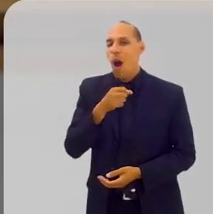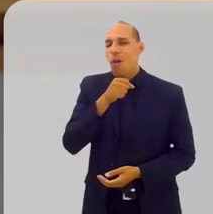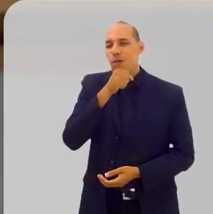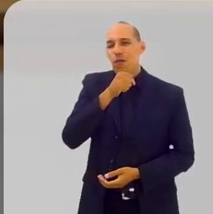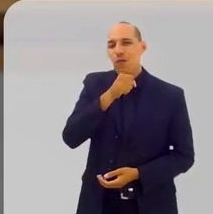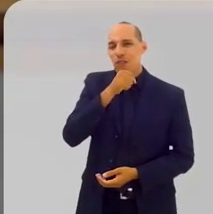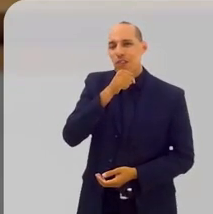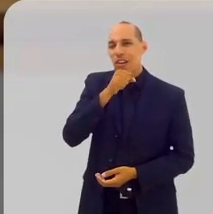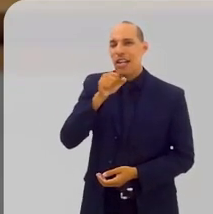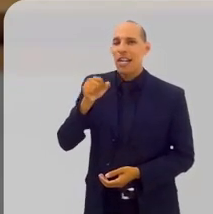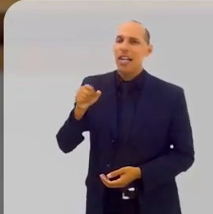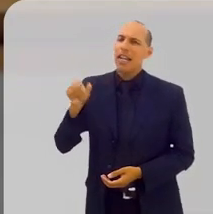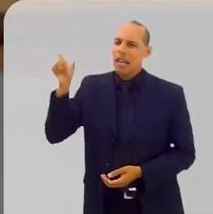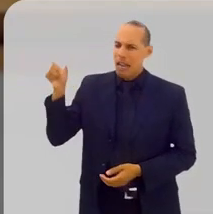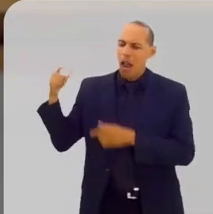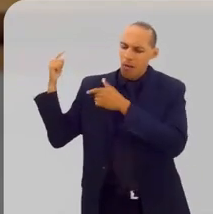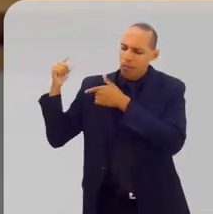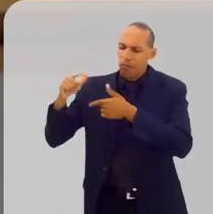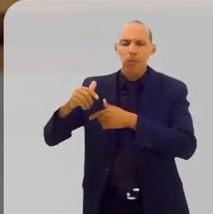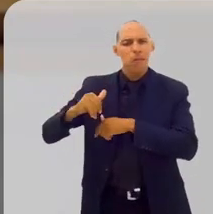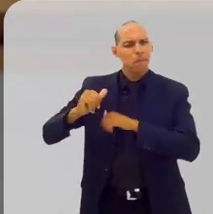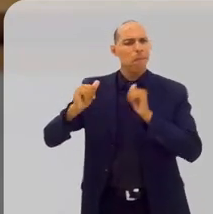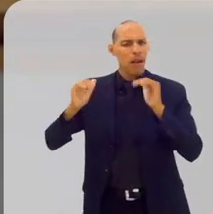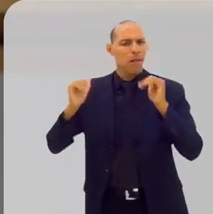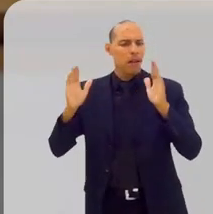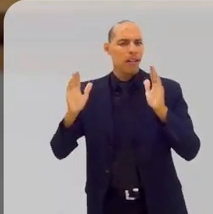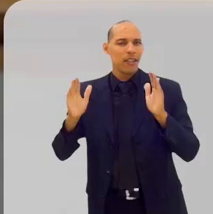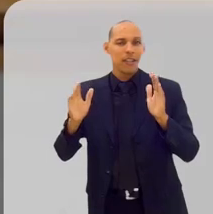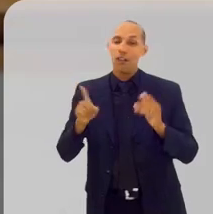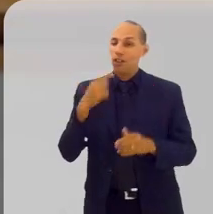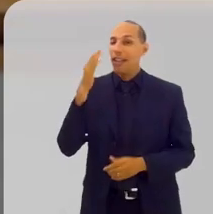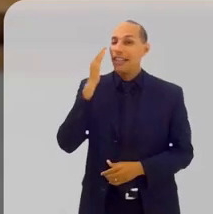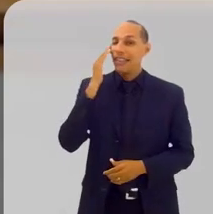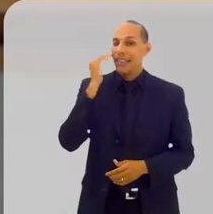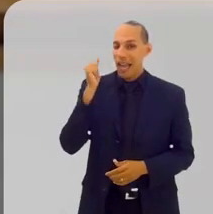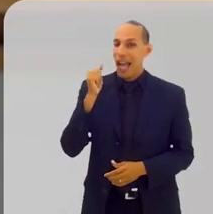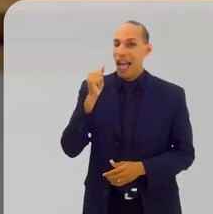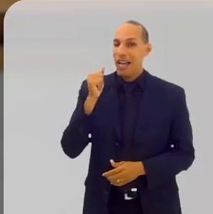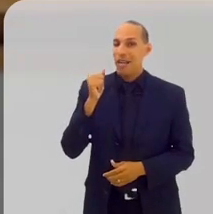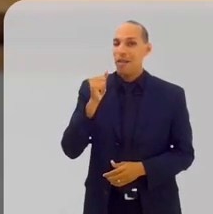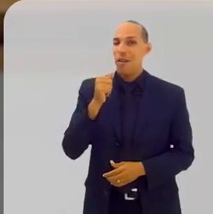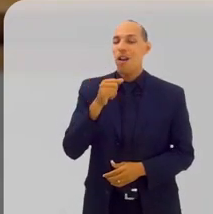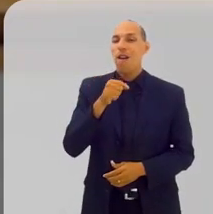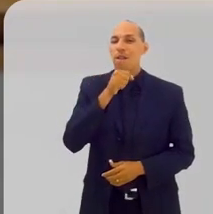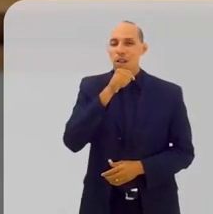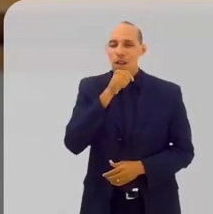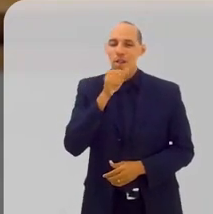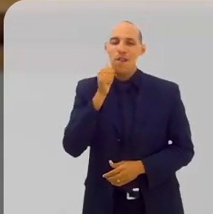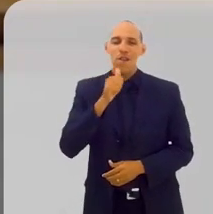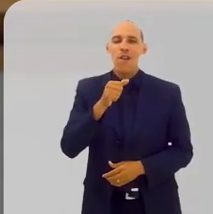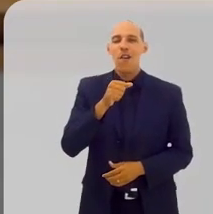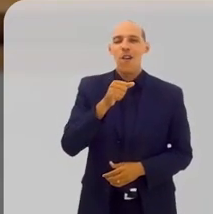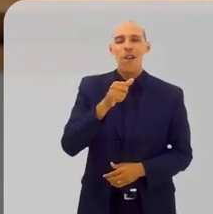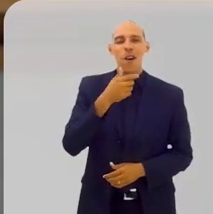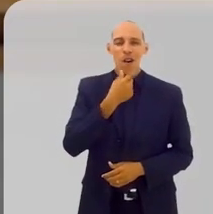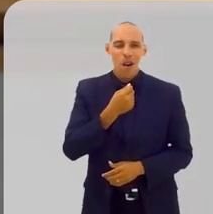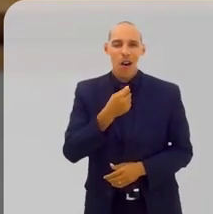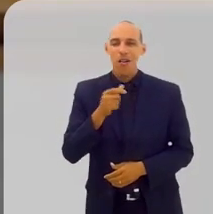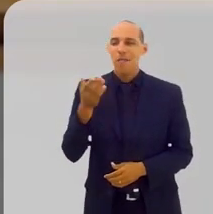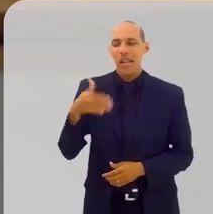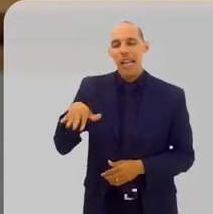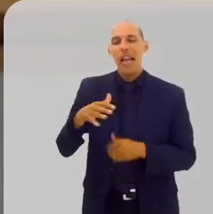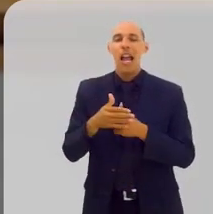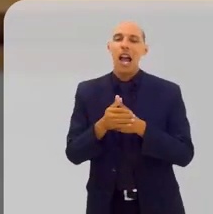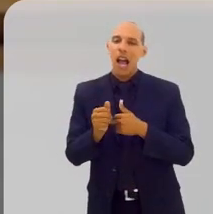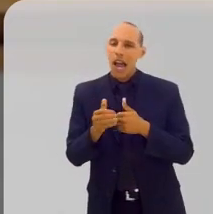e portanto o que a gente espera que ela seja mais conservadora muito embora a gente saiba que os avós são mais flexíveis são